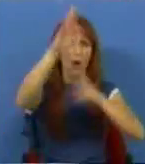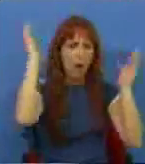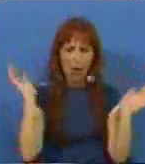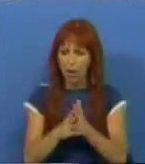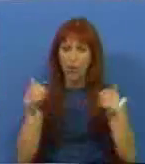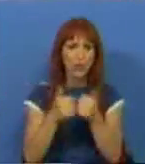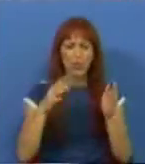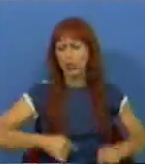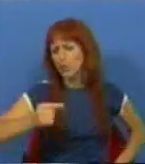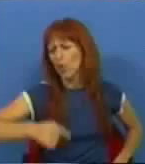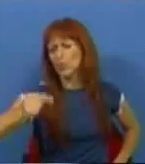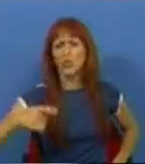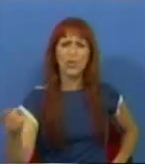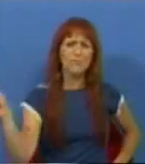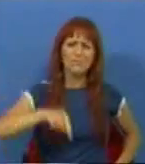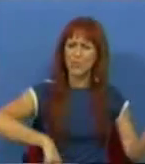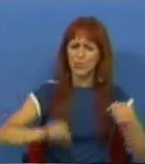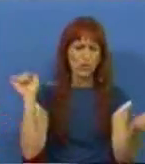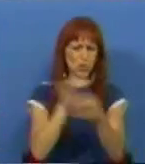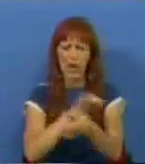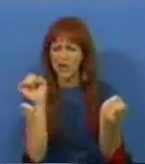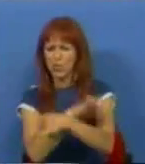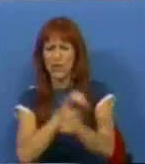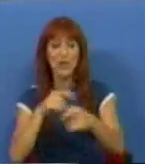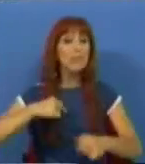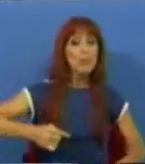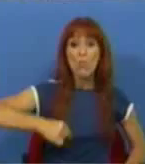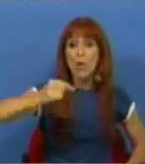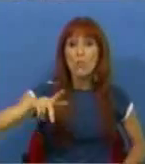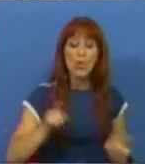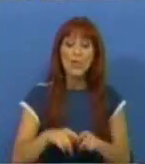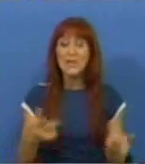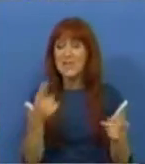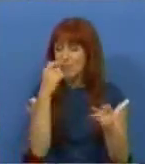que todos os dias vinham nos jornais e todos os dias